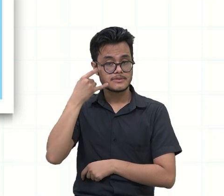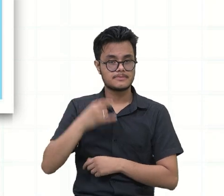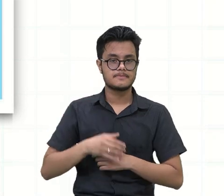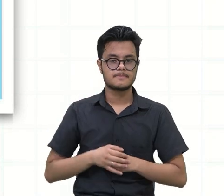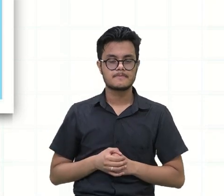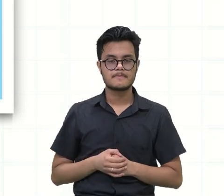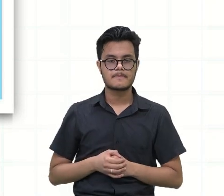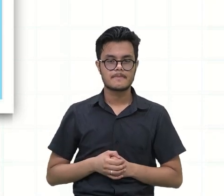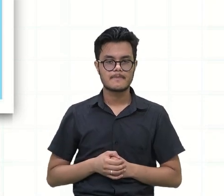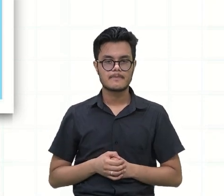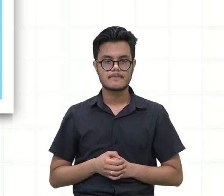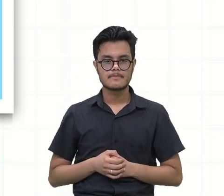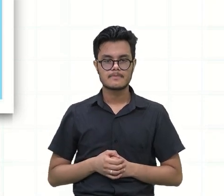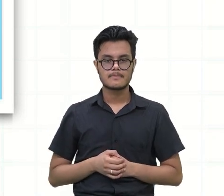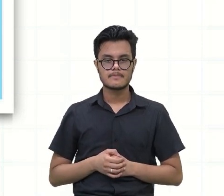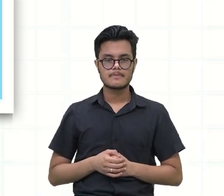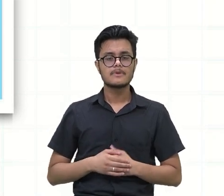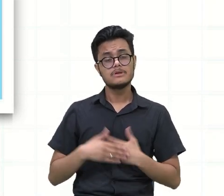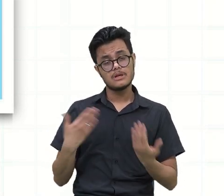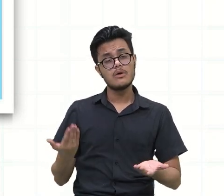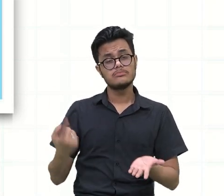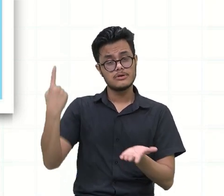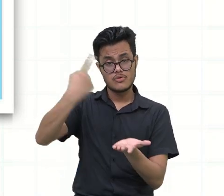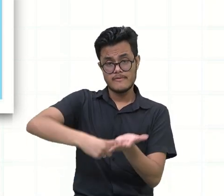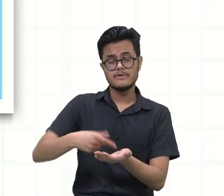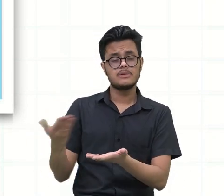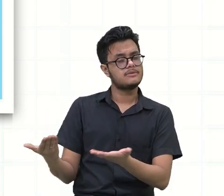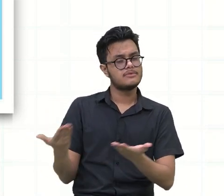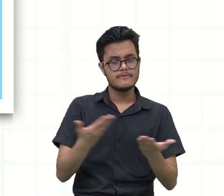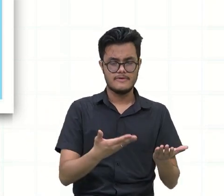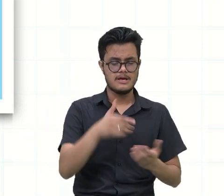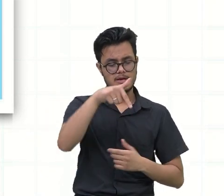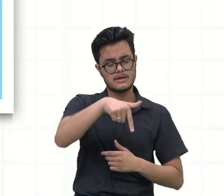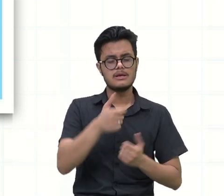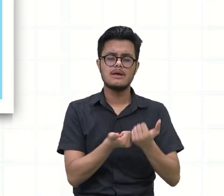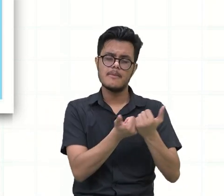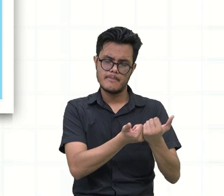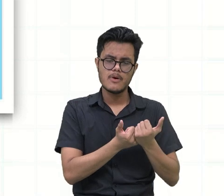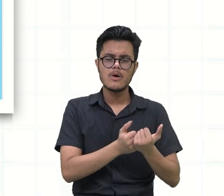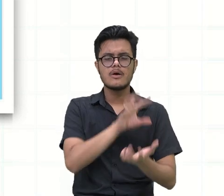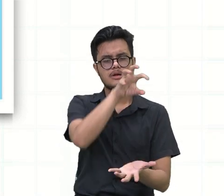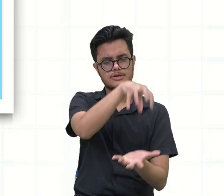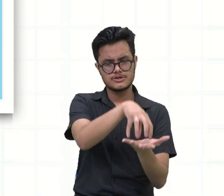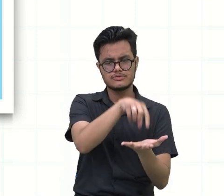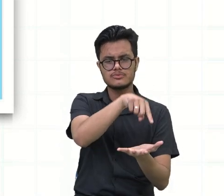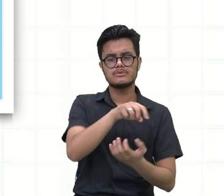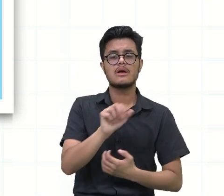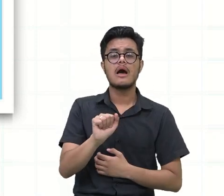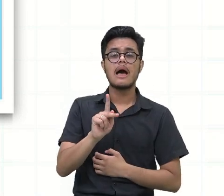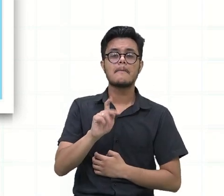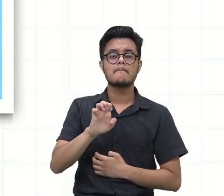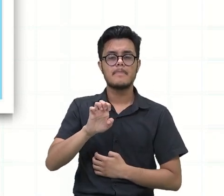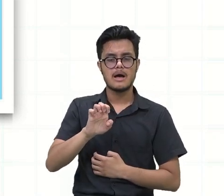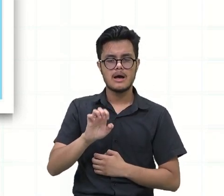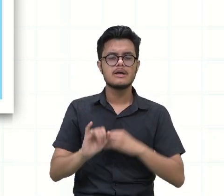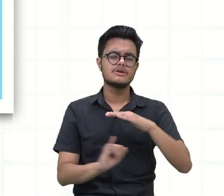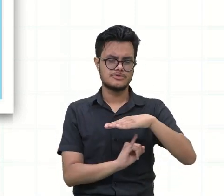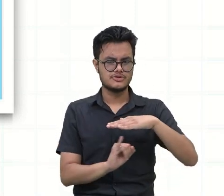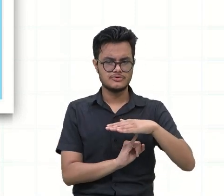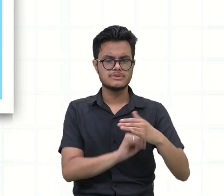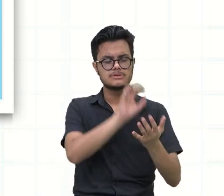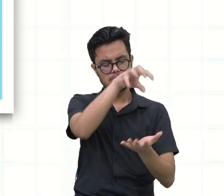aqui, observem, está convidando aí as pessoas, né, para apoiar esse local